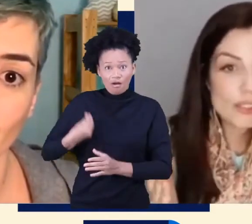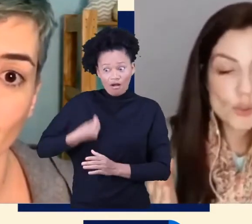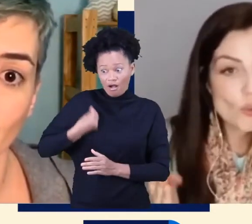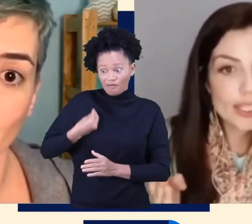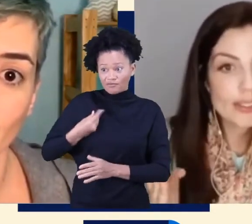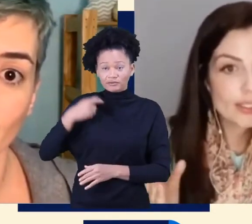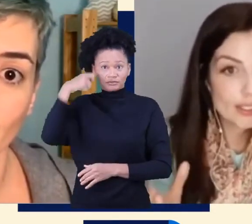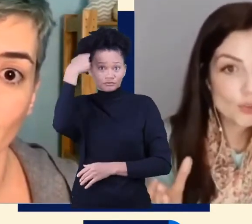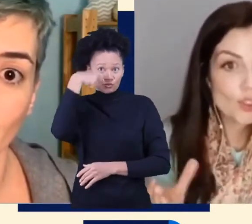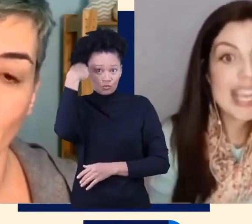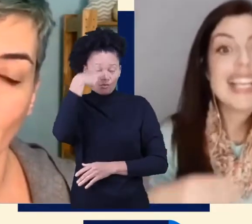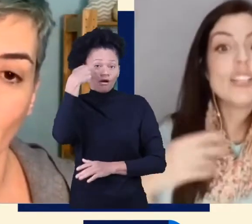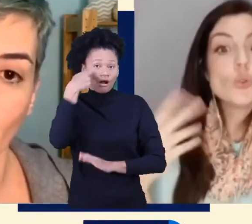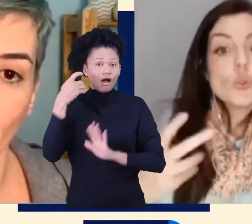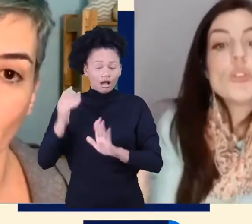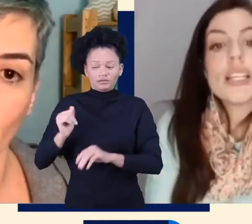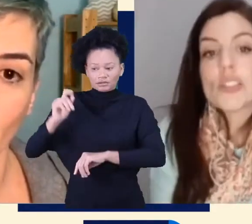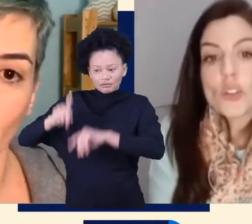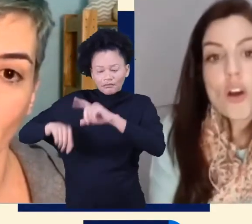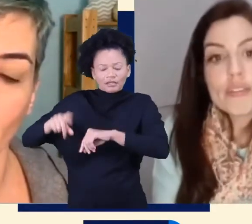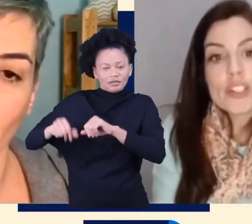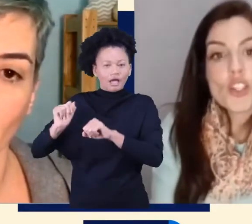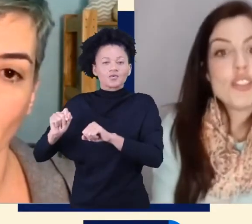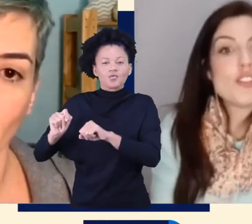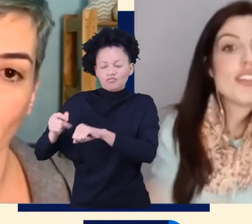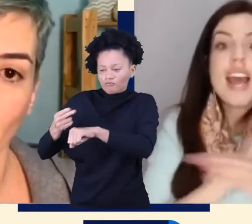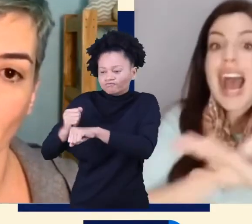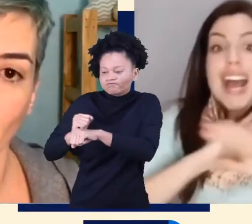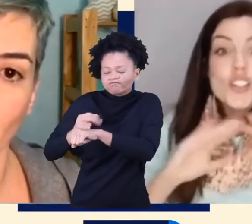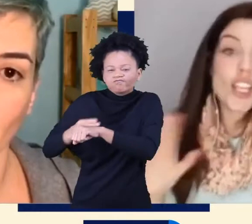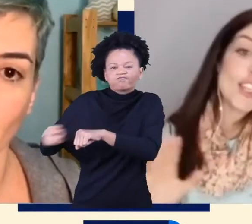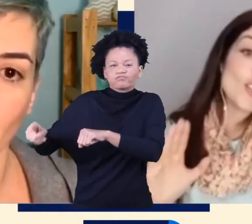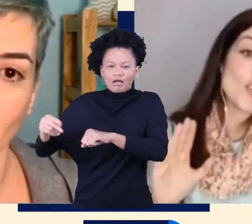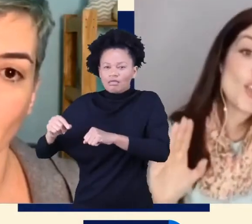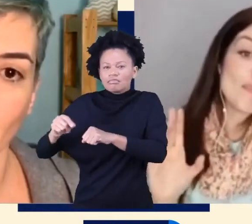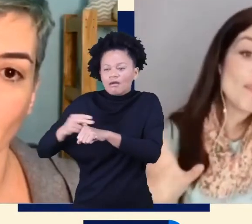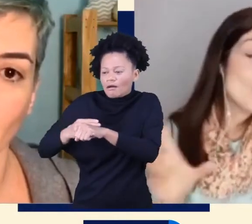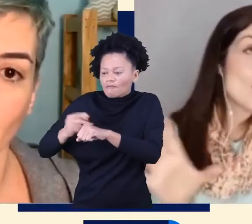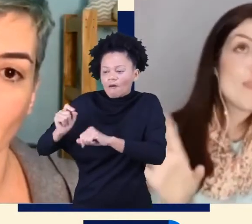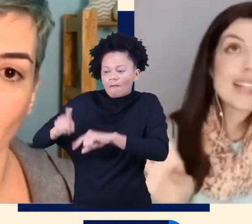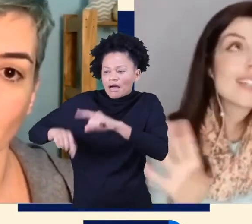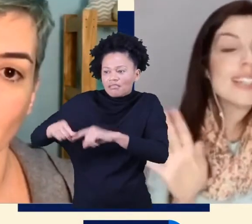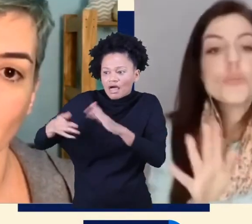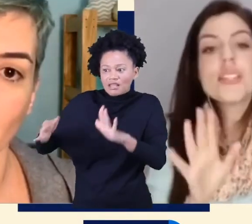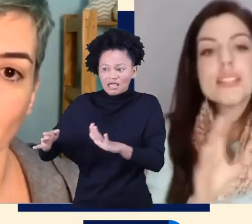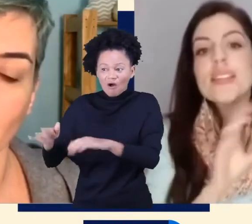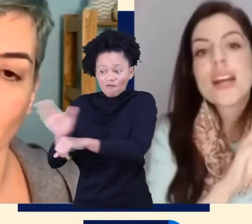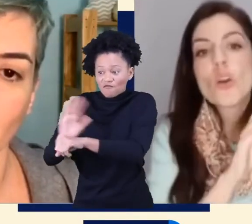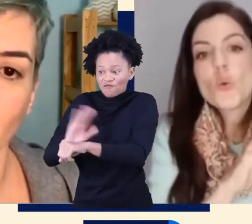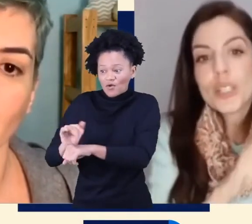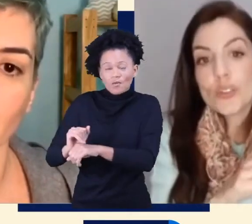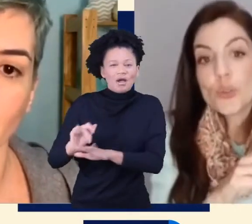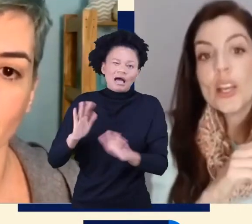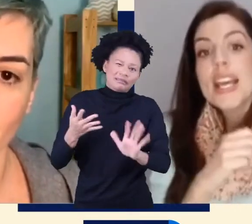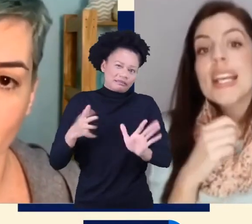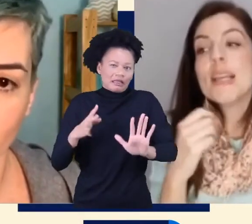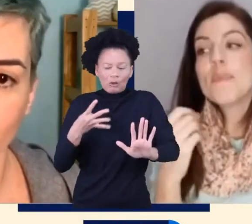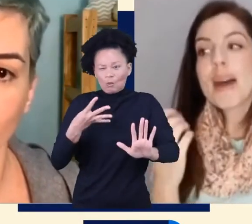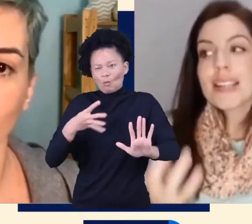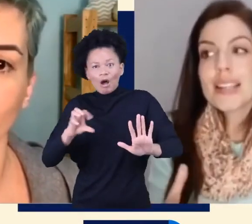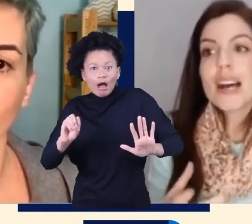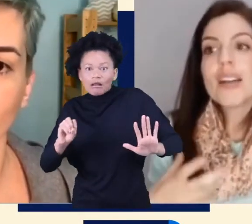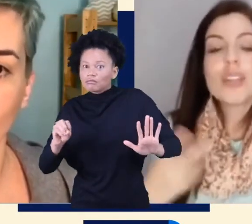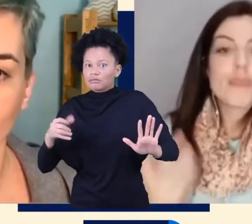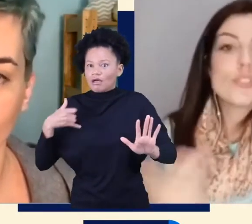não passa dos 40 anos, e tudo que elas sofrem, gente, a gente já passa a não se excitar com isso